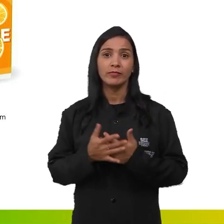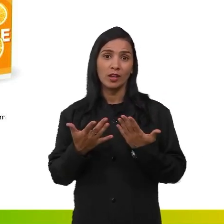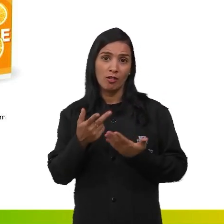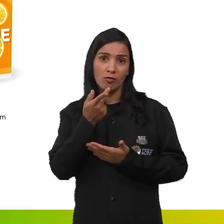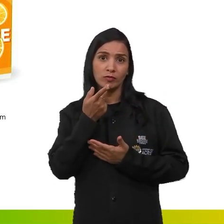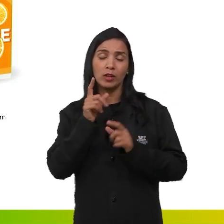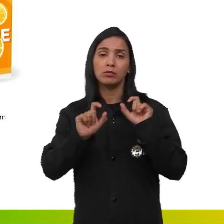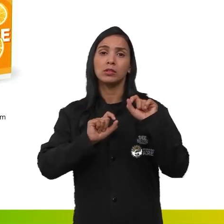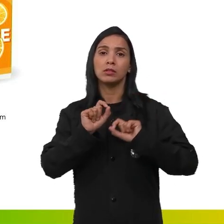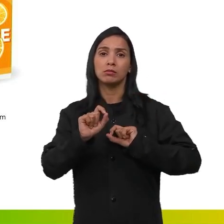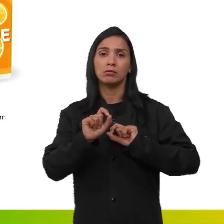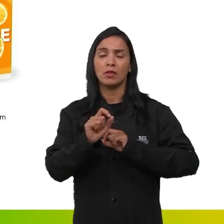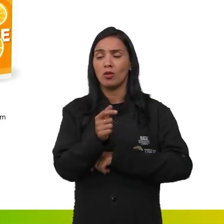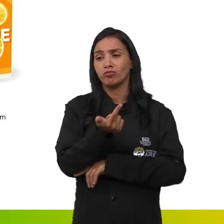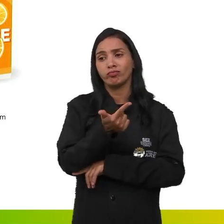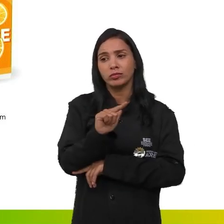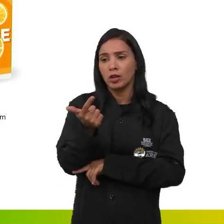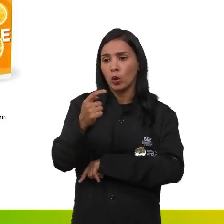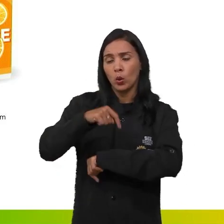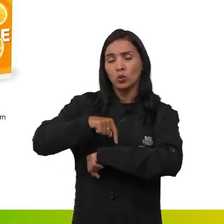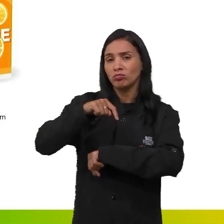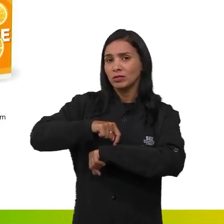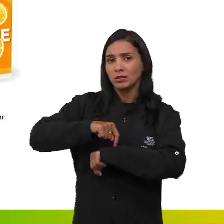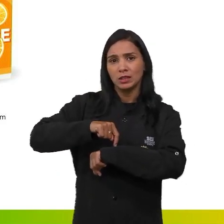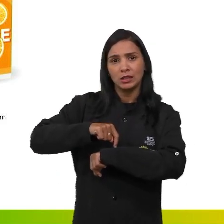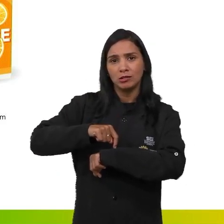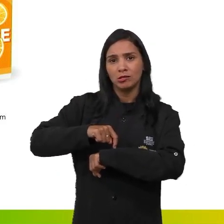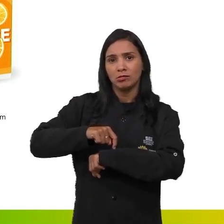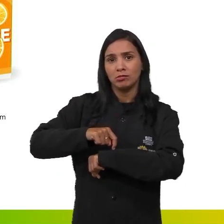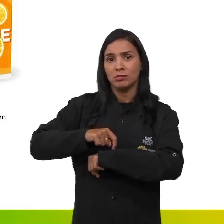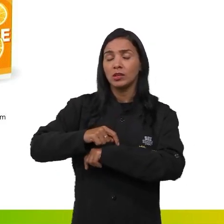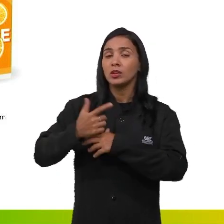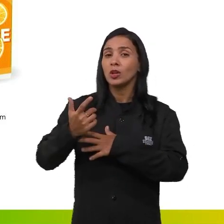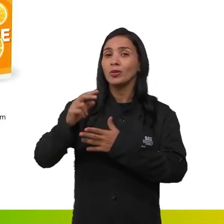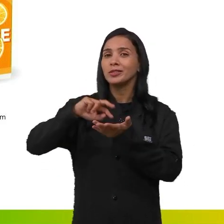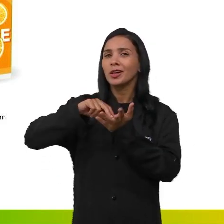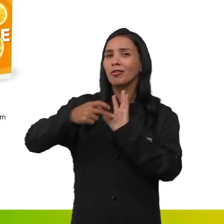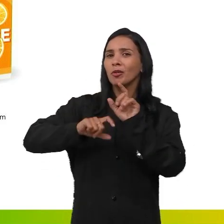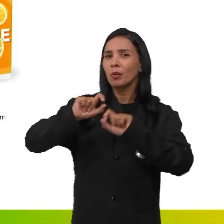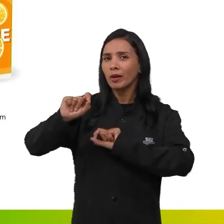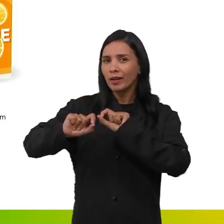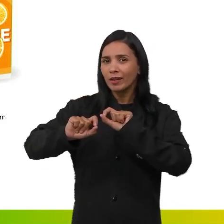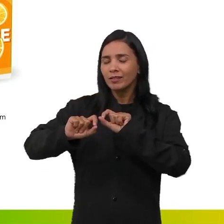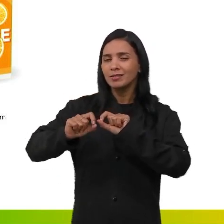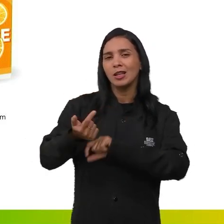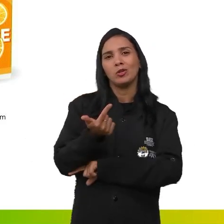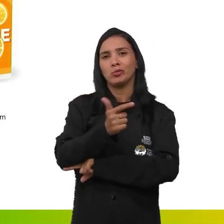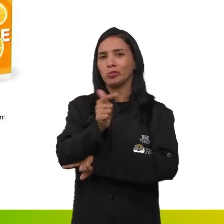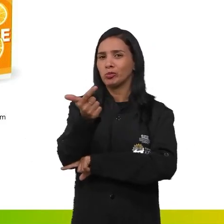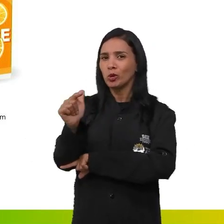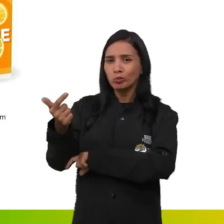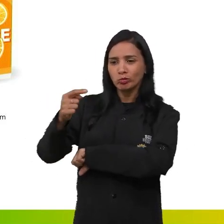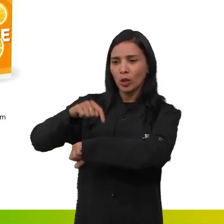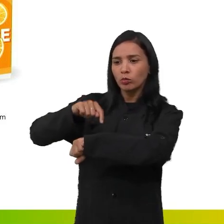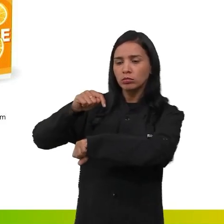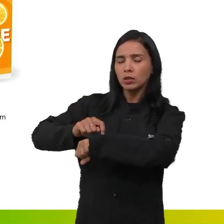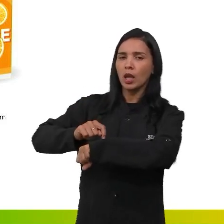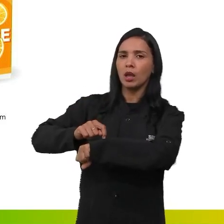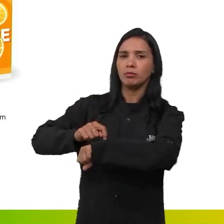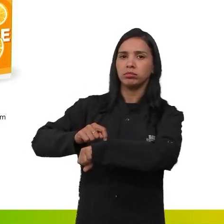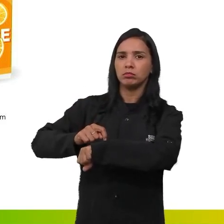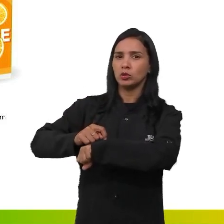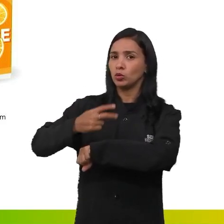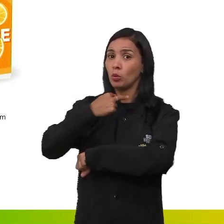dizendo que eu não tenho muito tempo. Nesse caso aqui, o tempo, a pessoa diz que já não tem tempo e ela